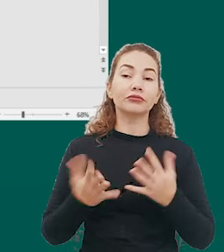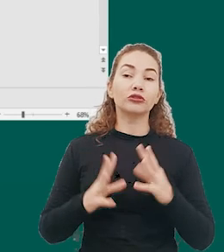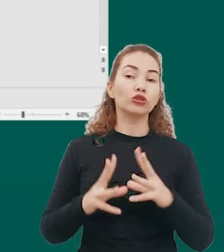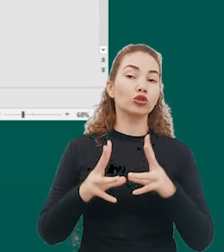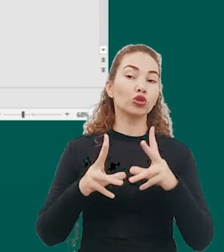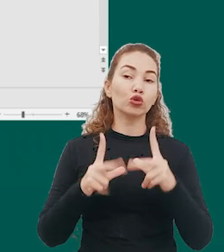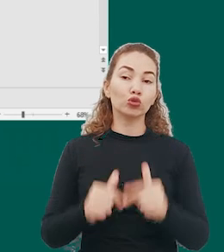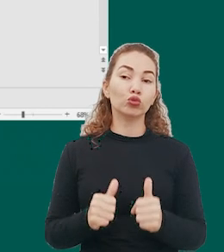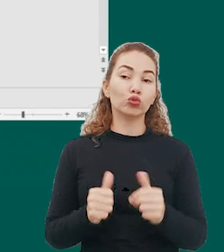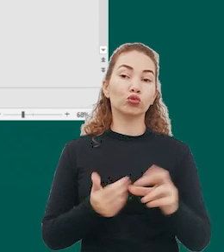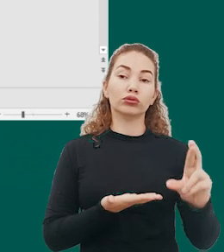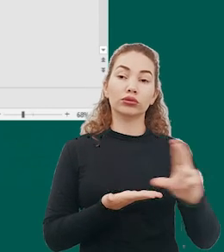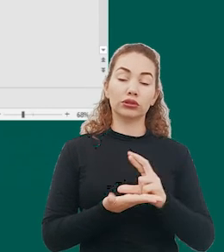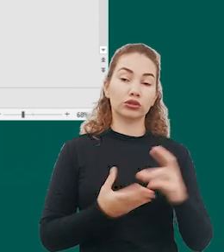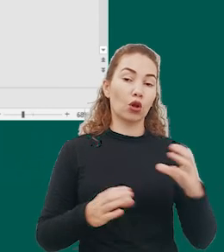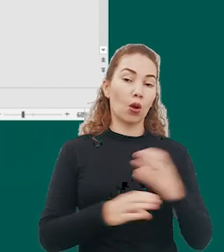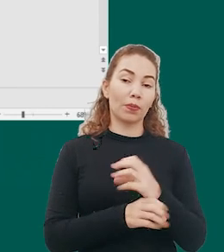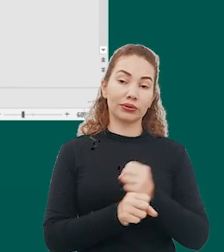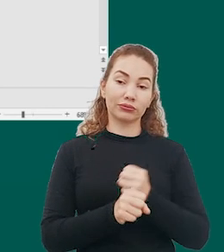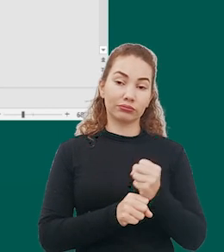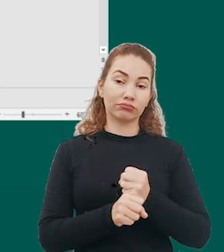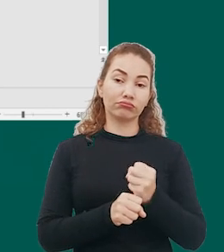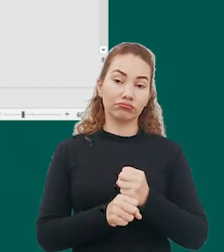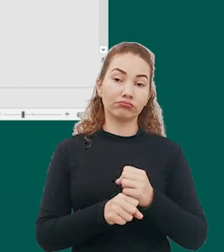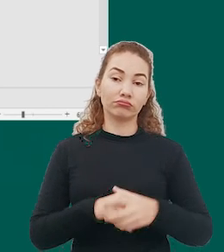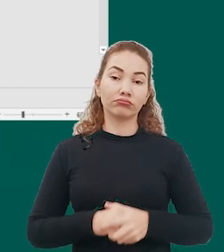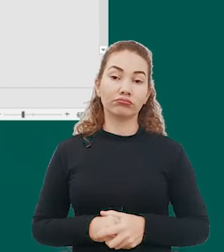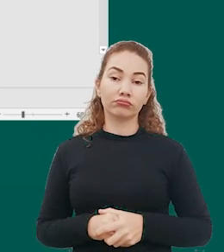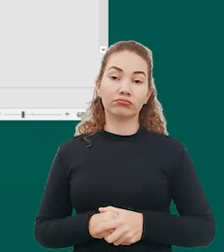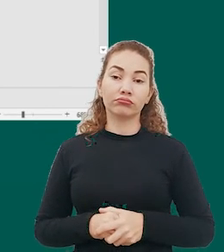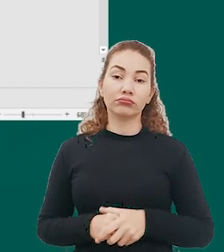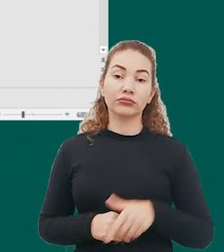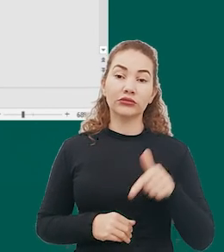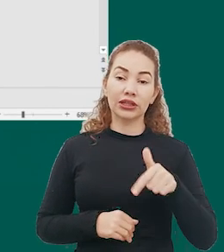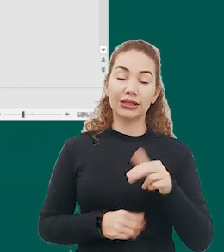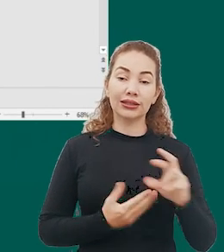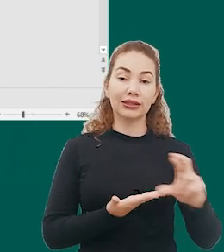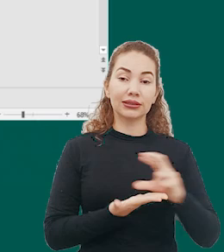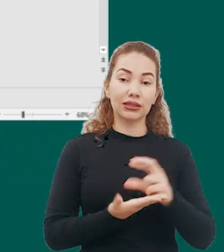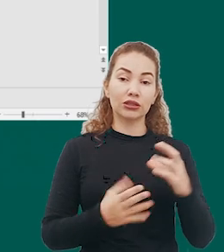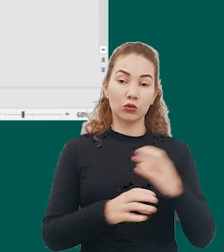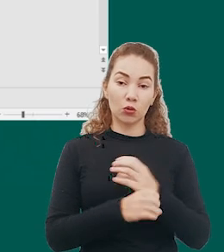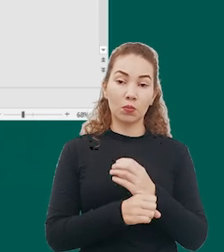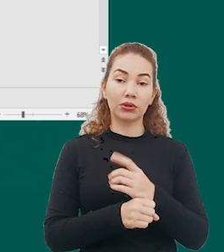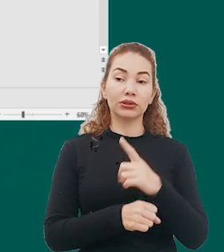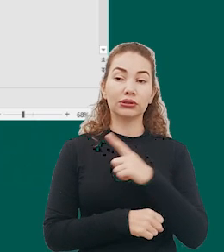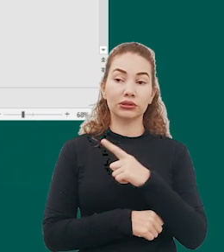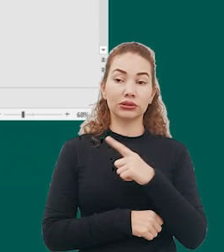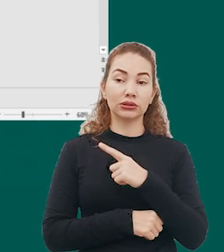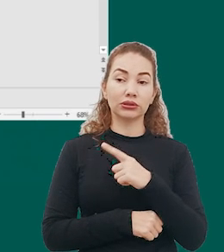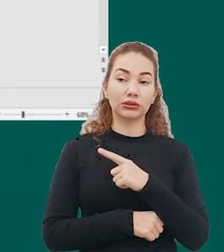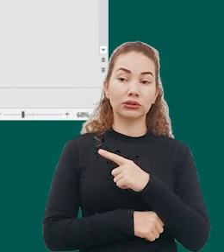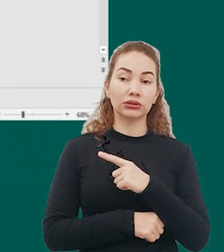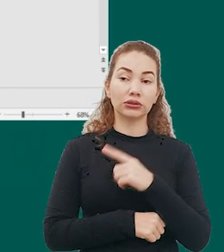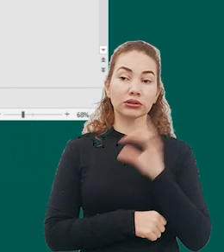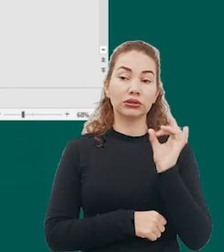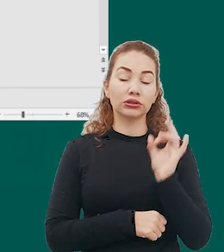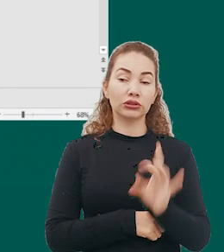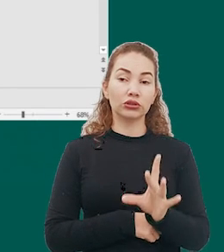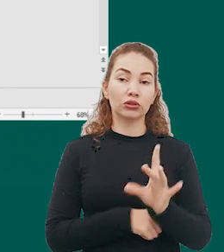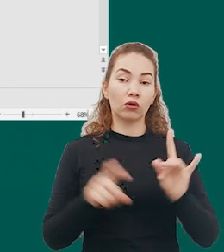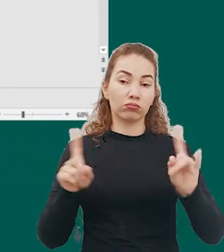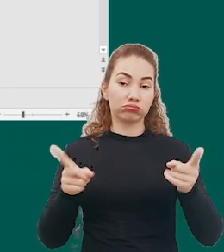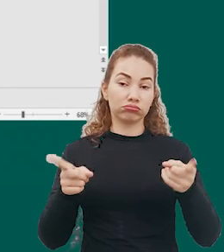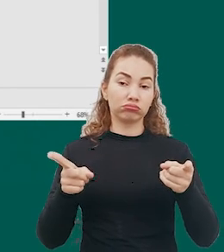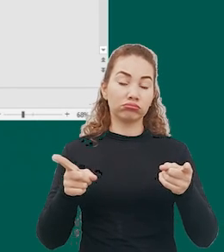toda a receita total do ano, certo? Desta receita total que ele teve, daí, só um parênteses